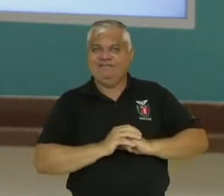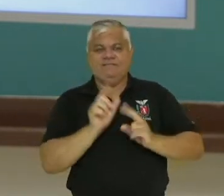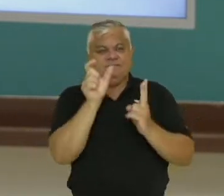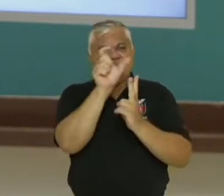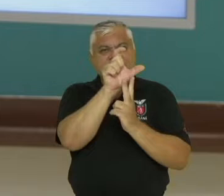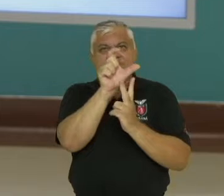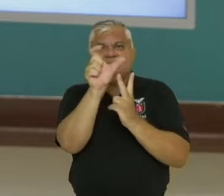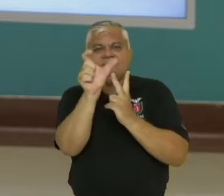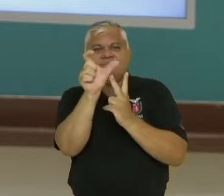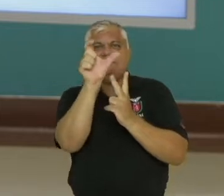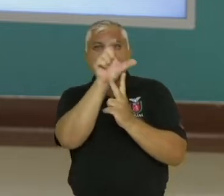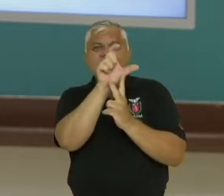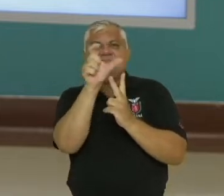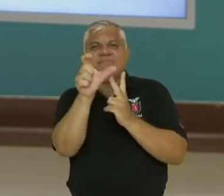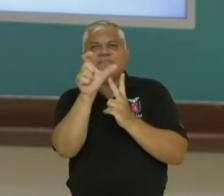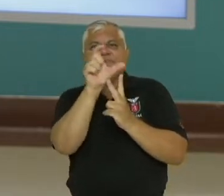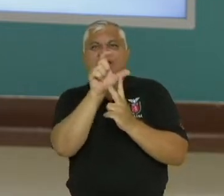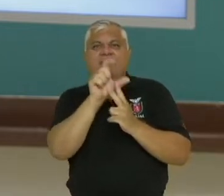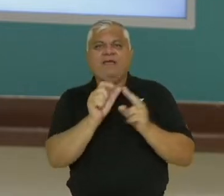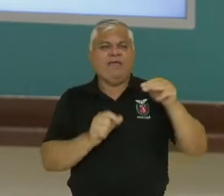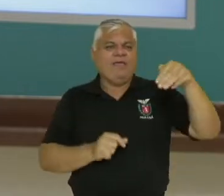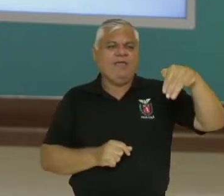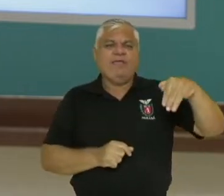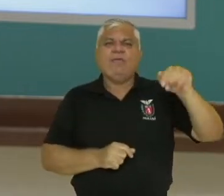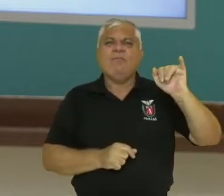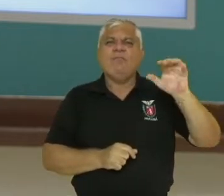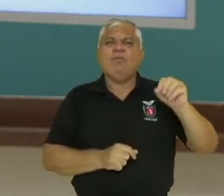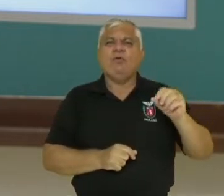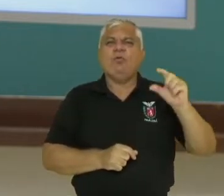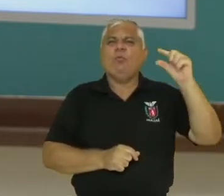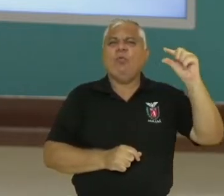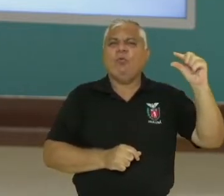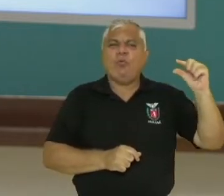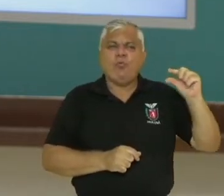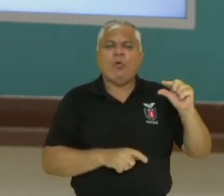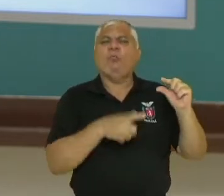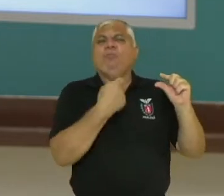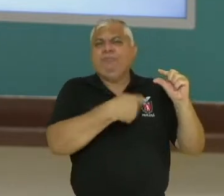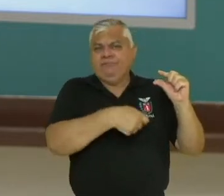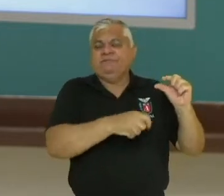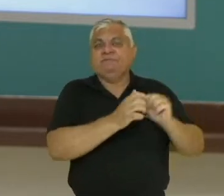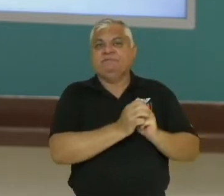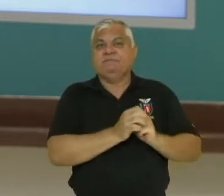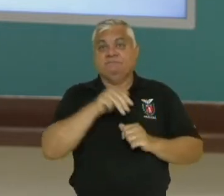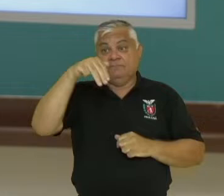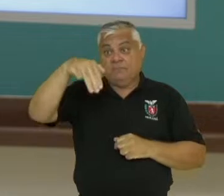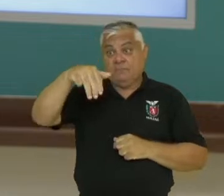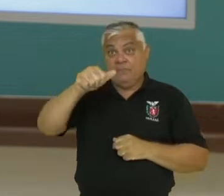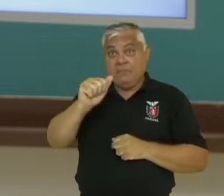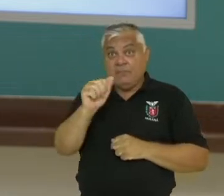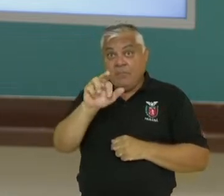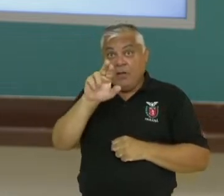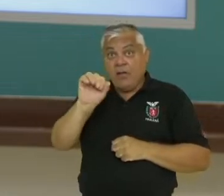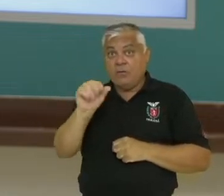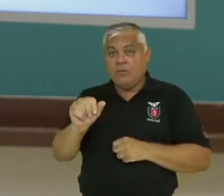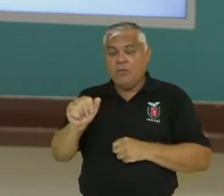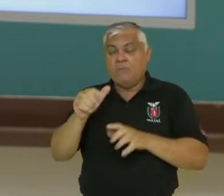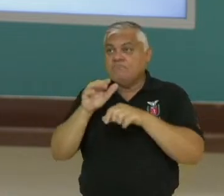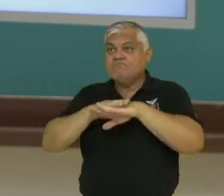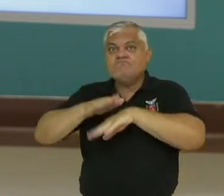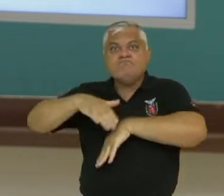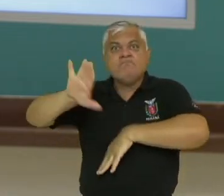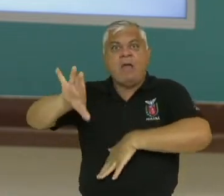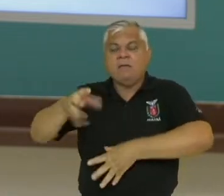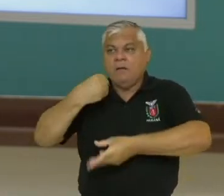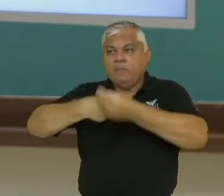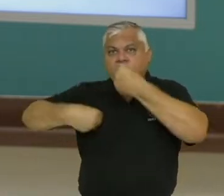seja, micronutriente é aquele que eu preciso em pequena quantidade. Macronutriente é aquele que eu